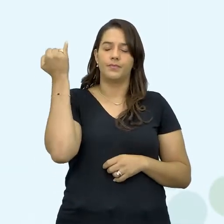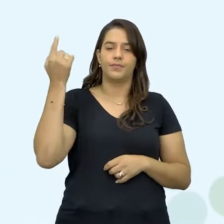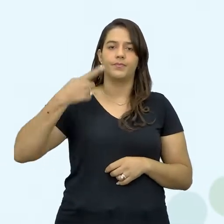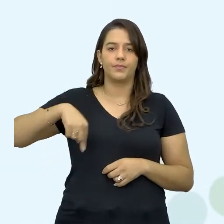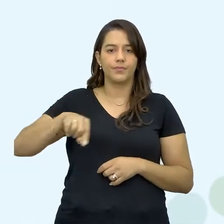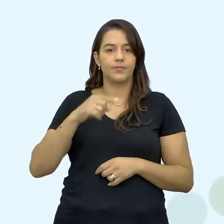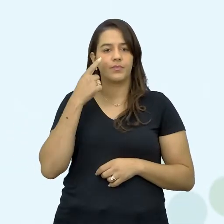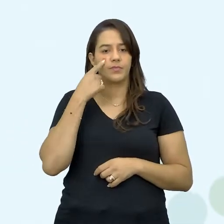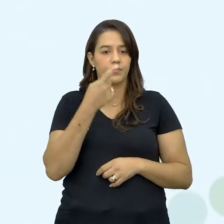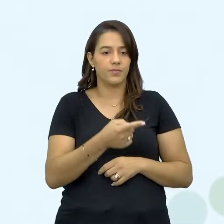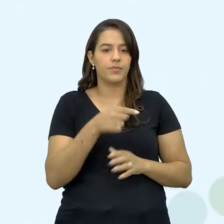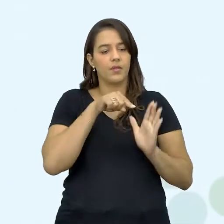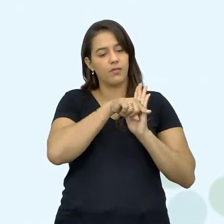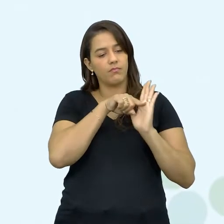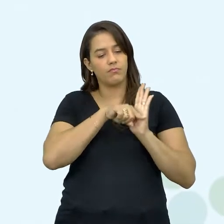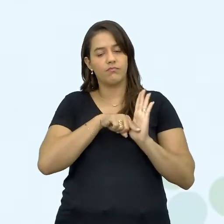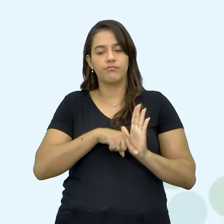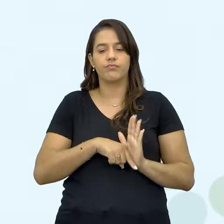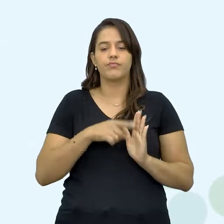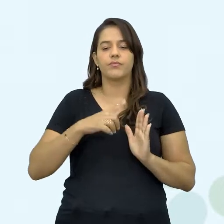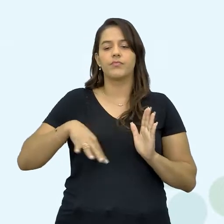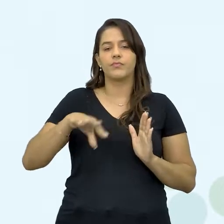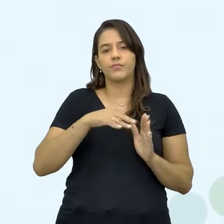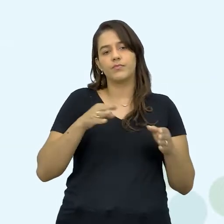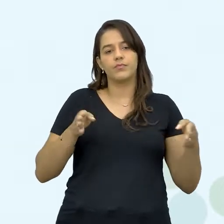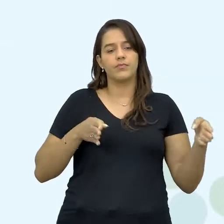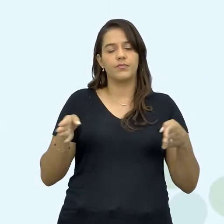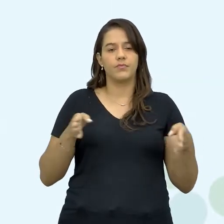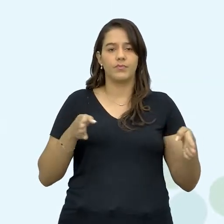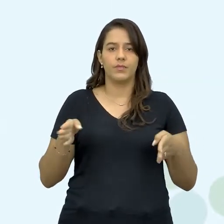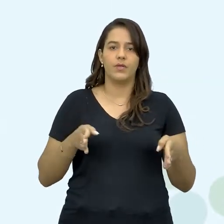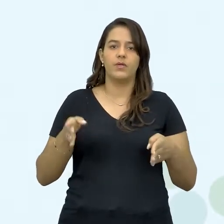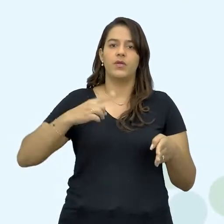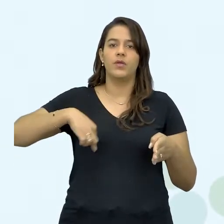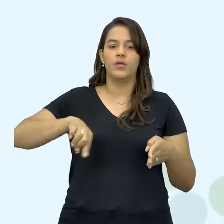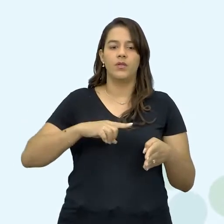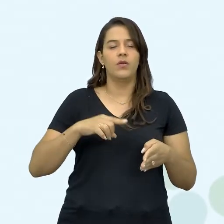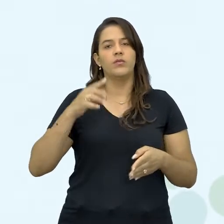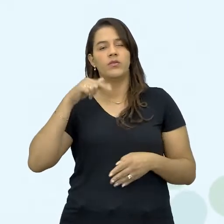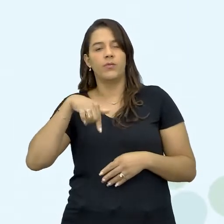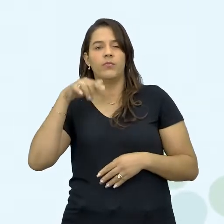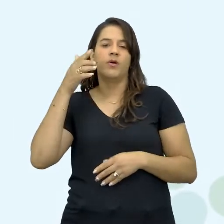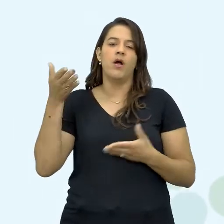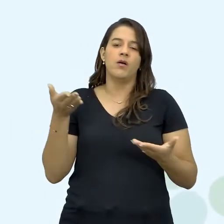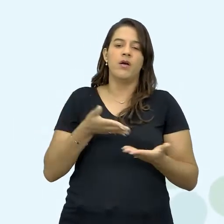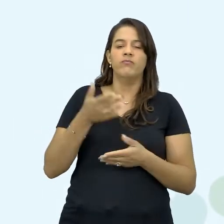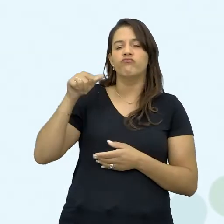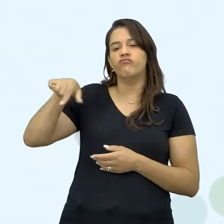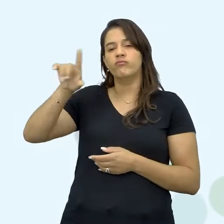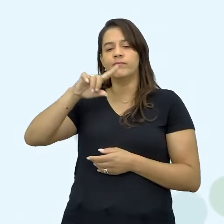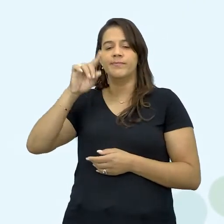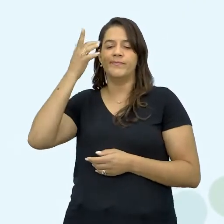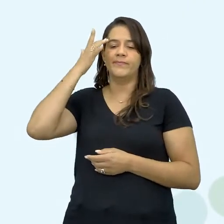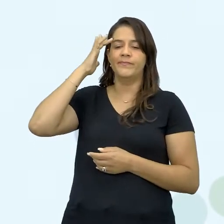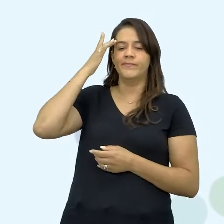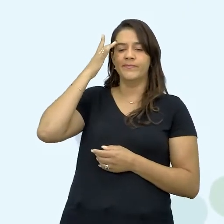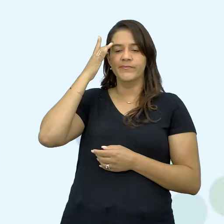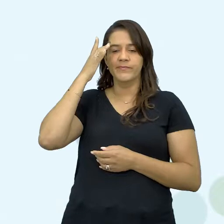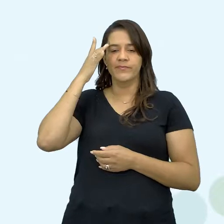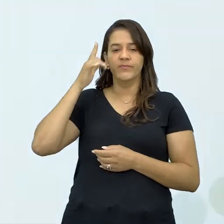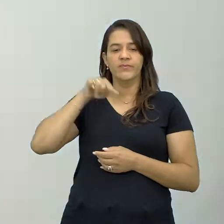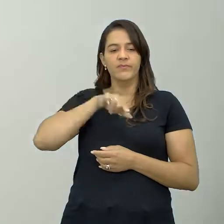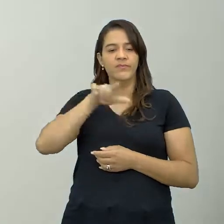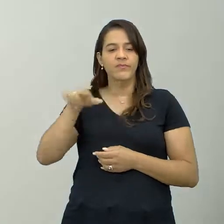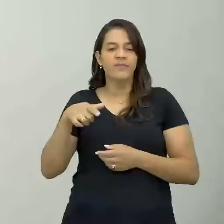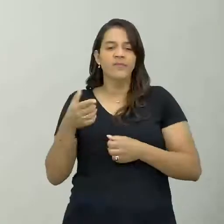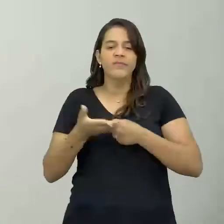a investigação científica, né, no momento onde a gente está vivendo em achismos, né? Entender a importância de ter essa base